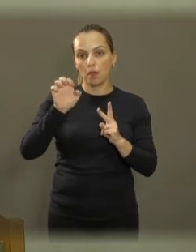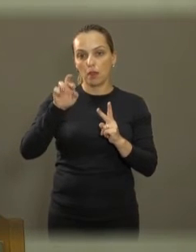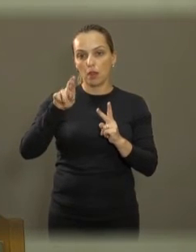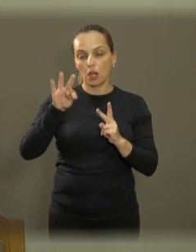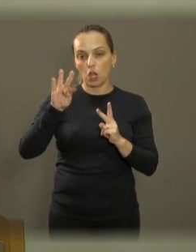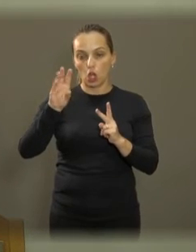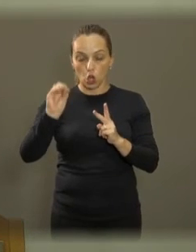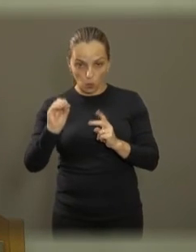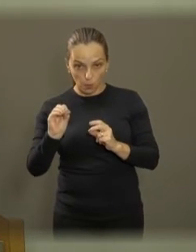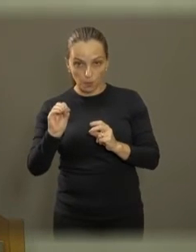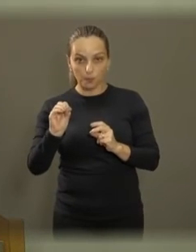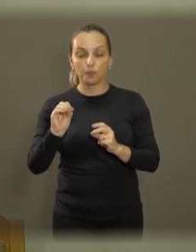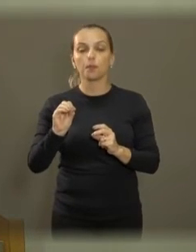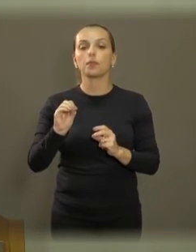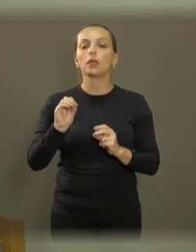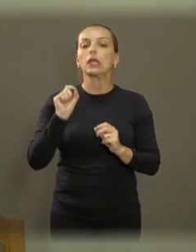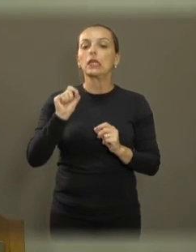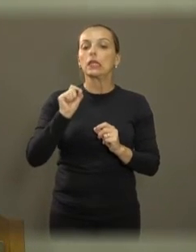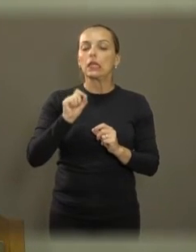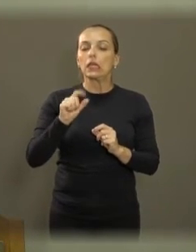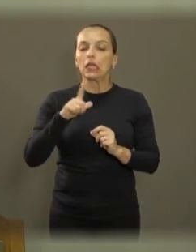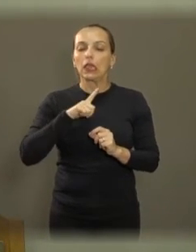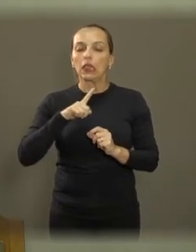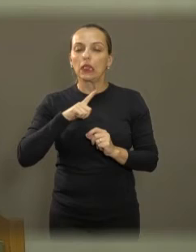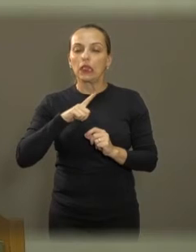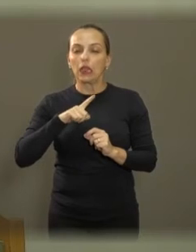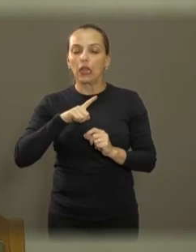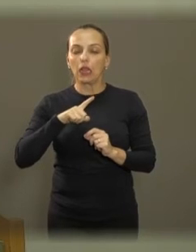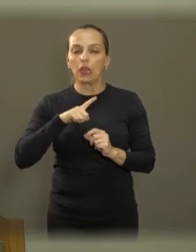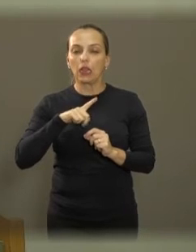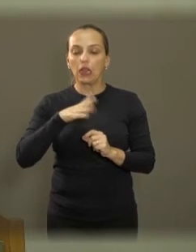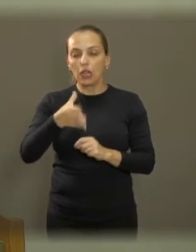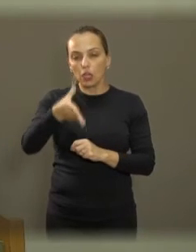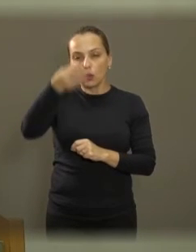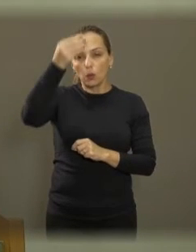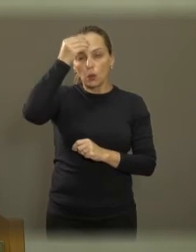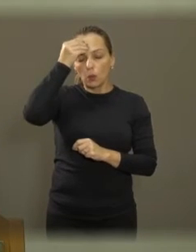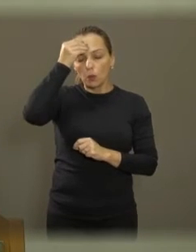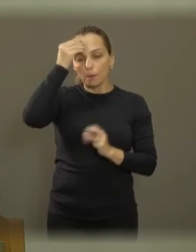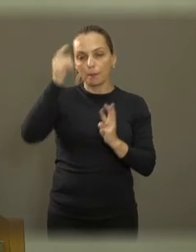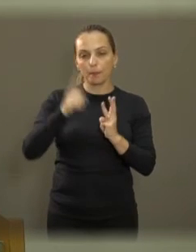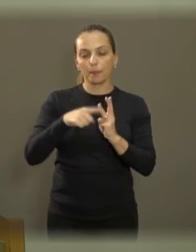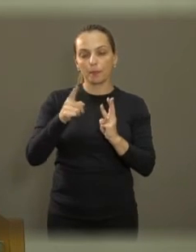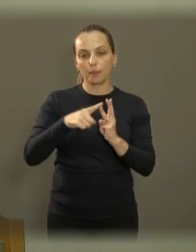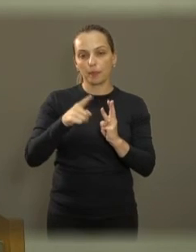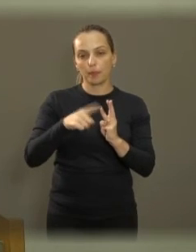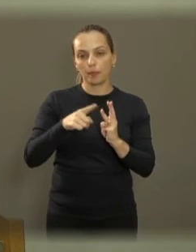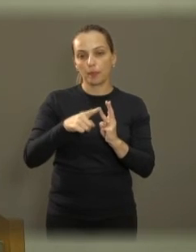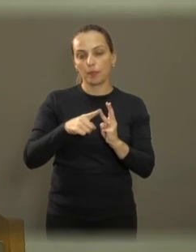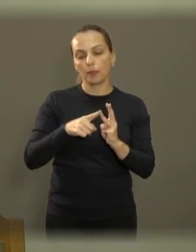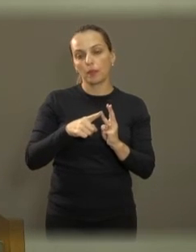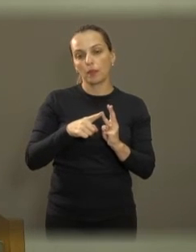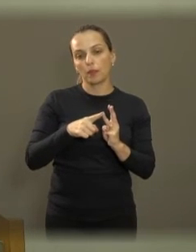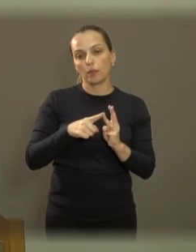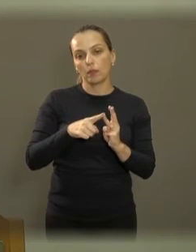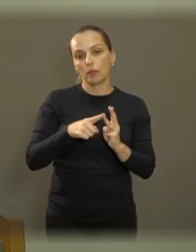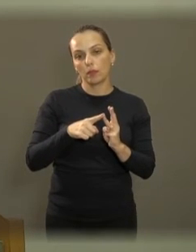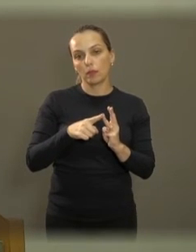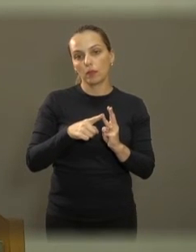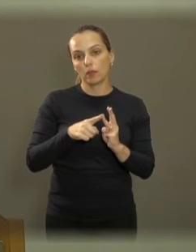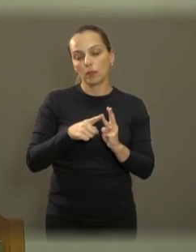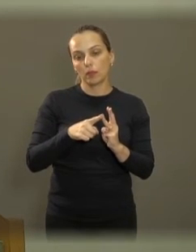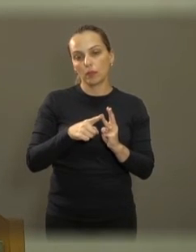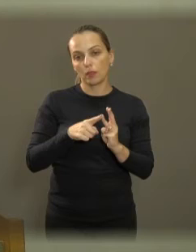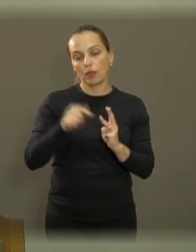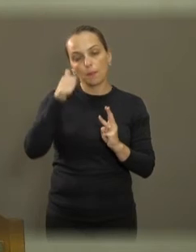que detém um conhecimento muito avançado na questão da homeopatia. Depois, no 3º ano, as